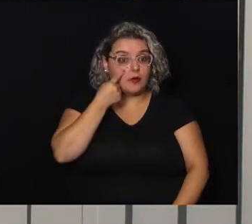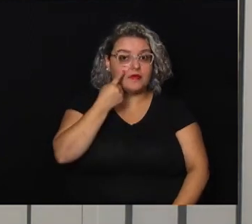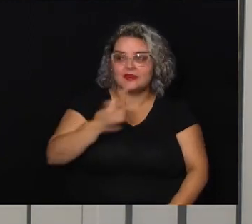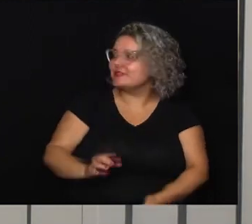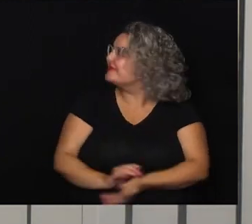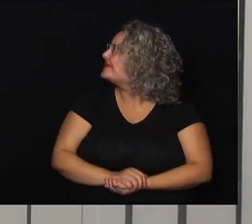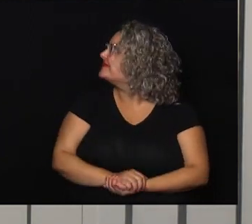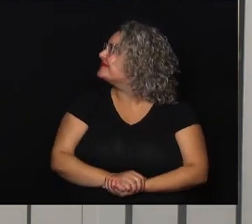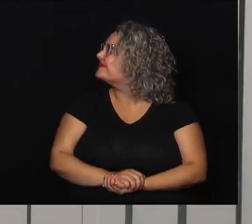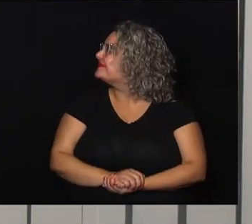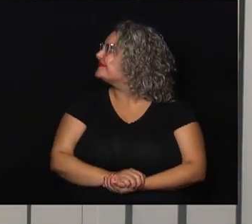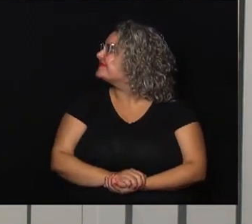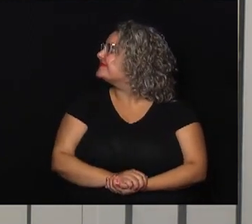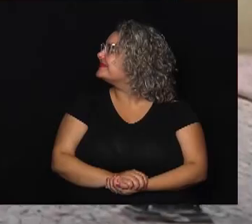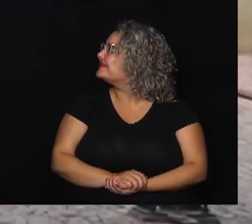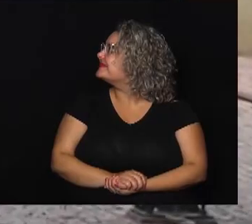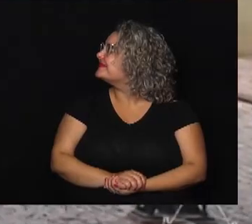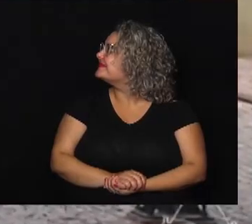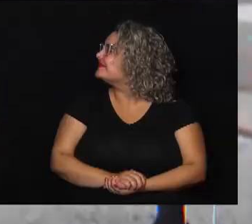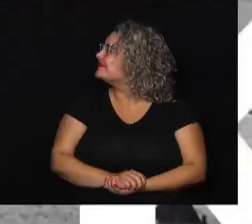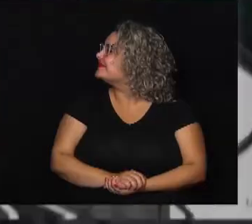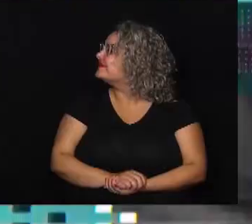Acompanhe.